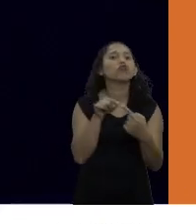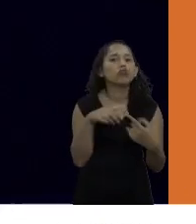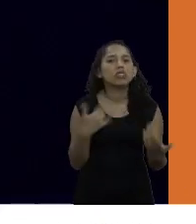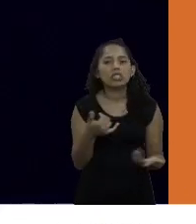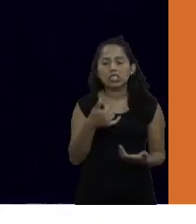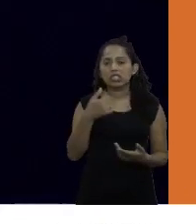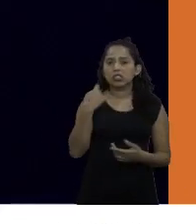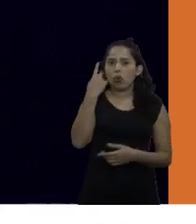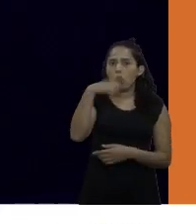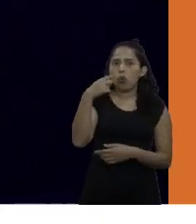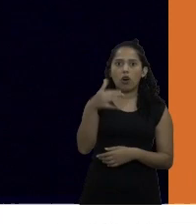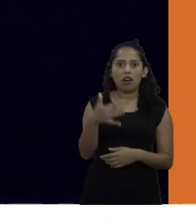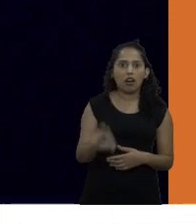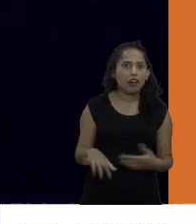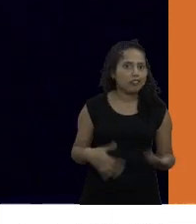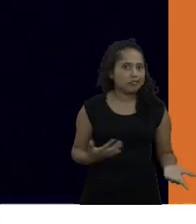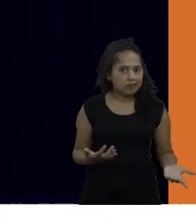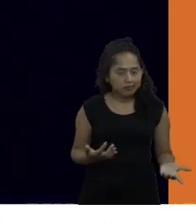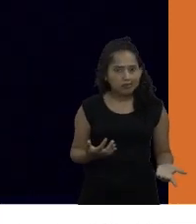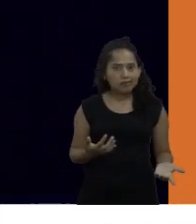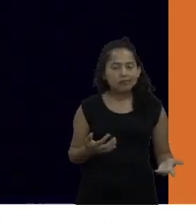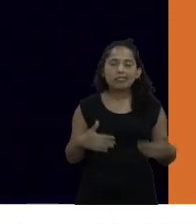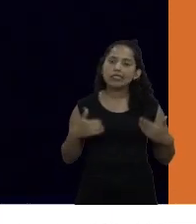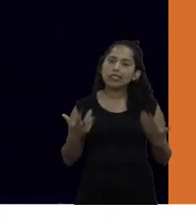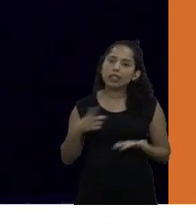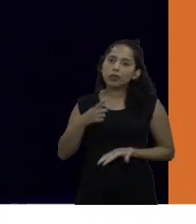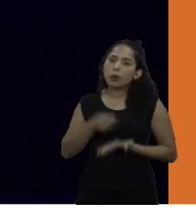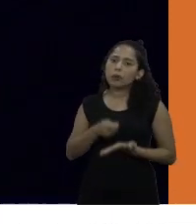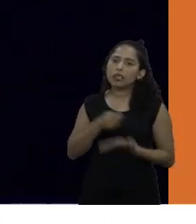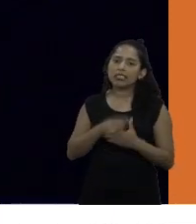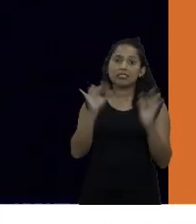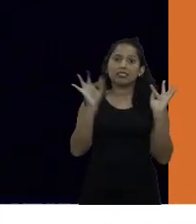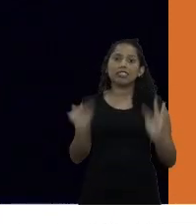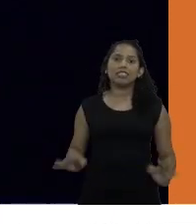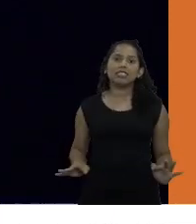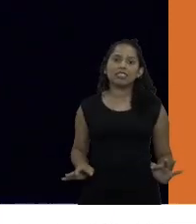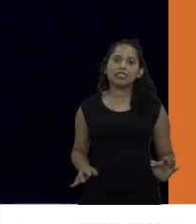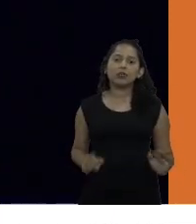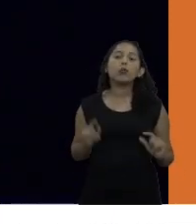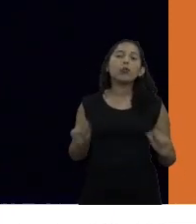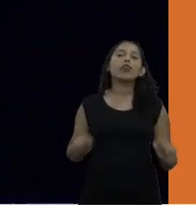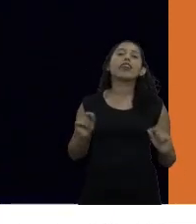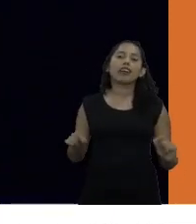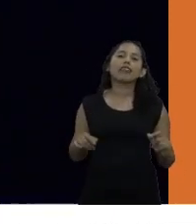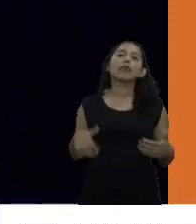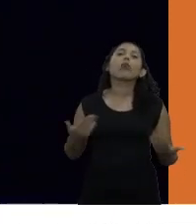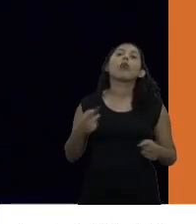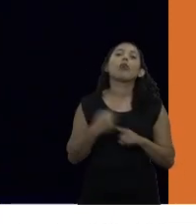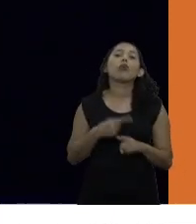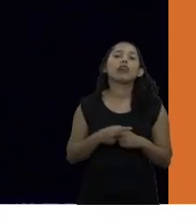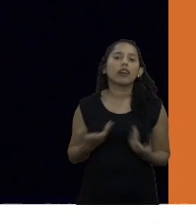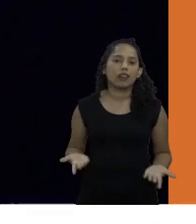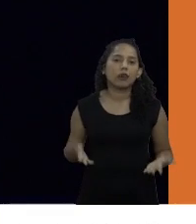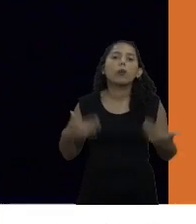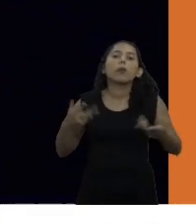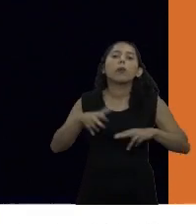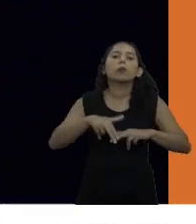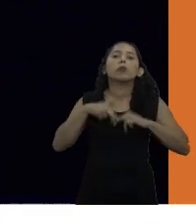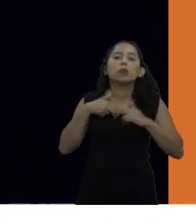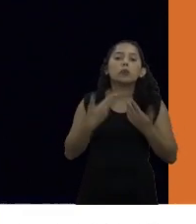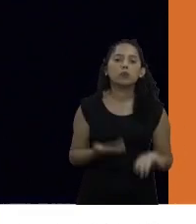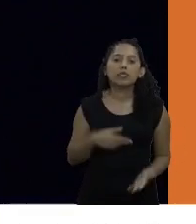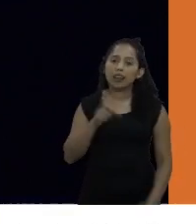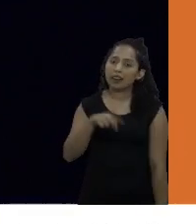10 horas por dia e ainda ter a obrigação de ser feliz? Qual, que porquê é esse? É